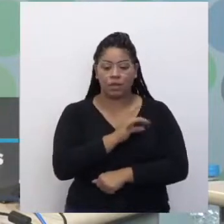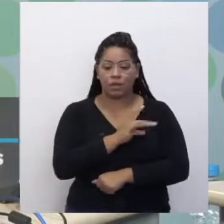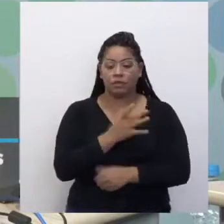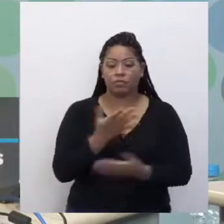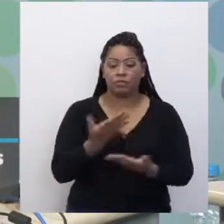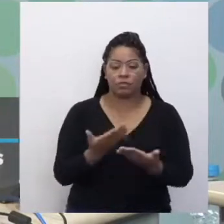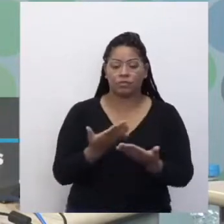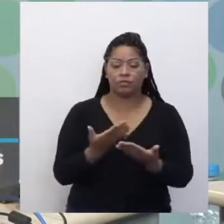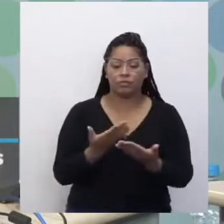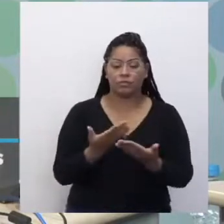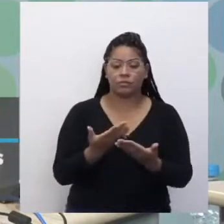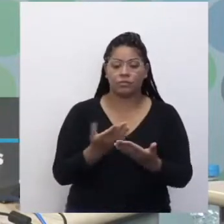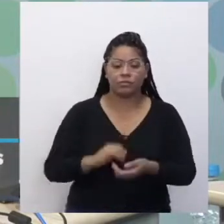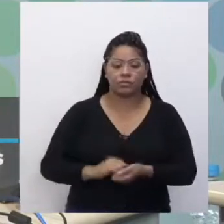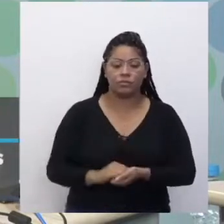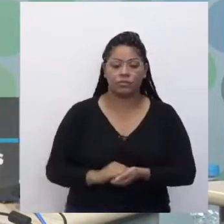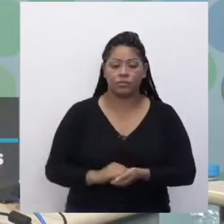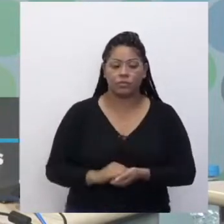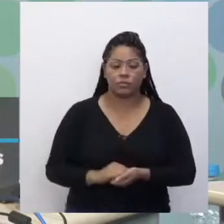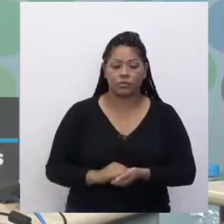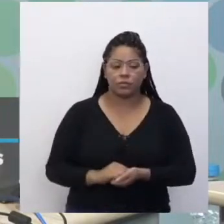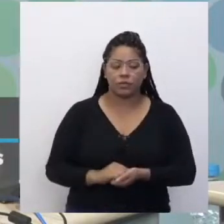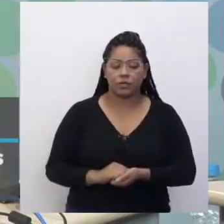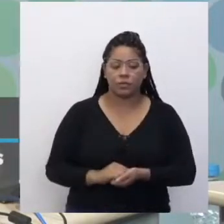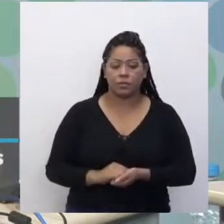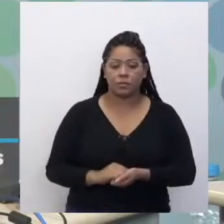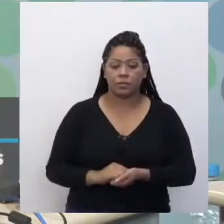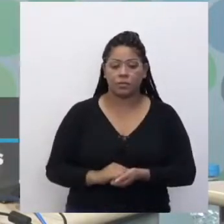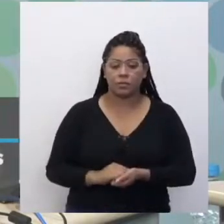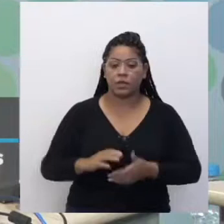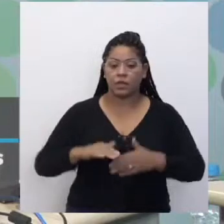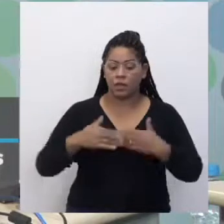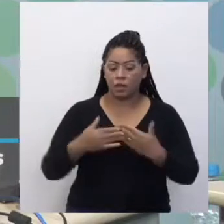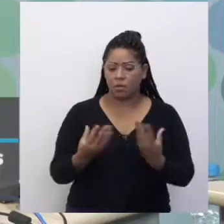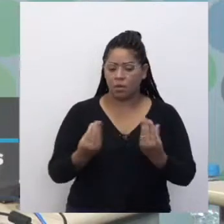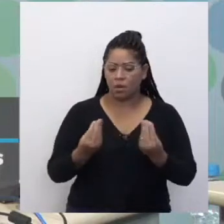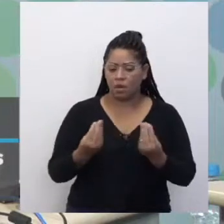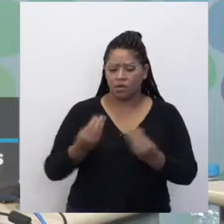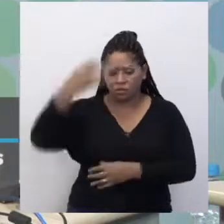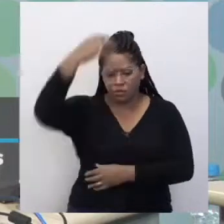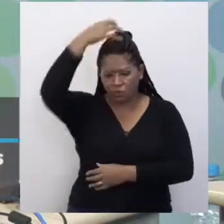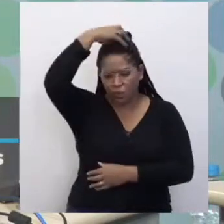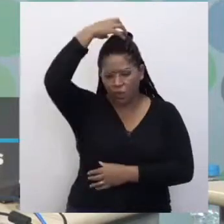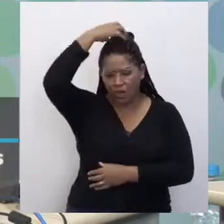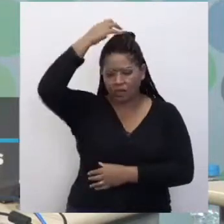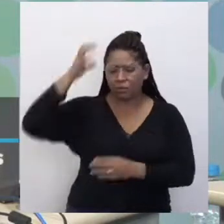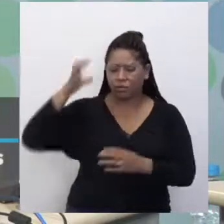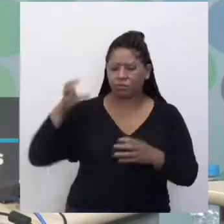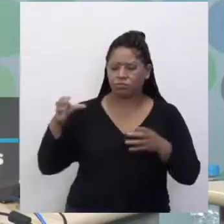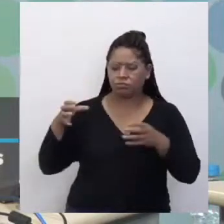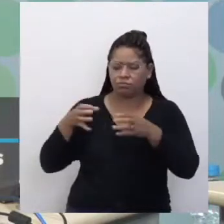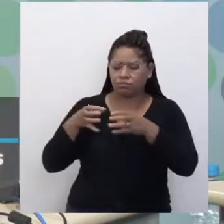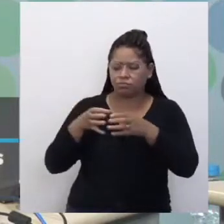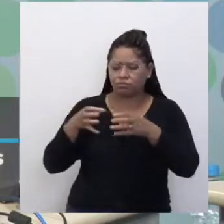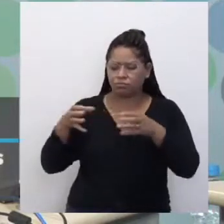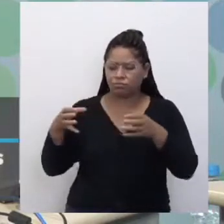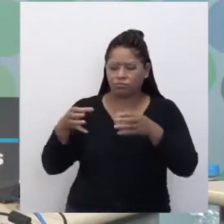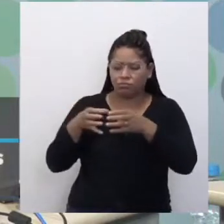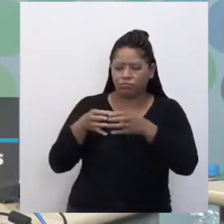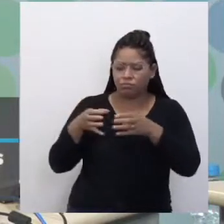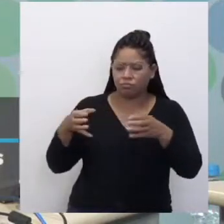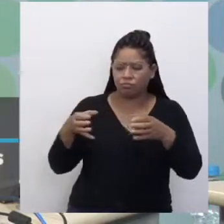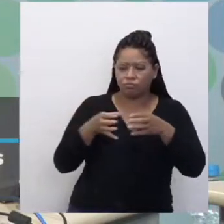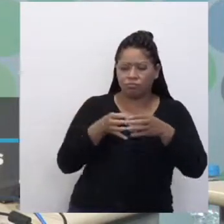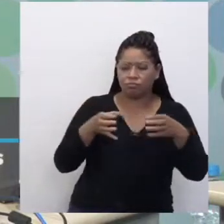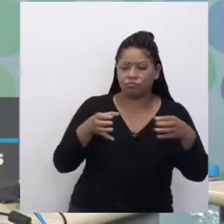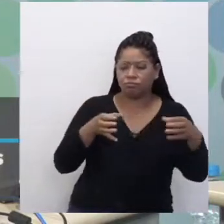aliás, muito provavelmente por isso é que essa nobreza ali da Inglaterra se juntou para colocar em vigor a